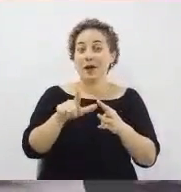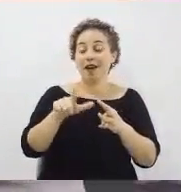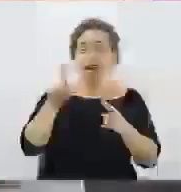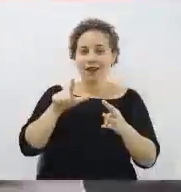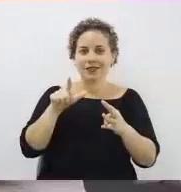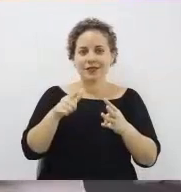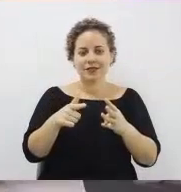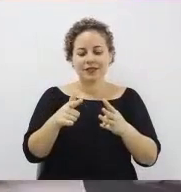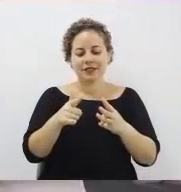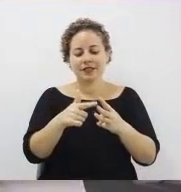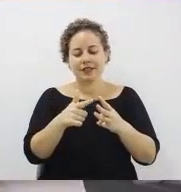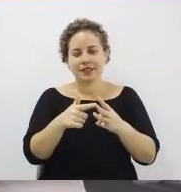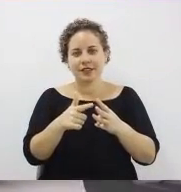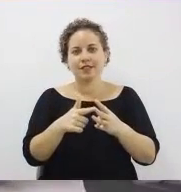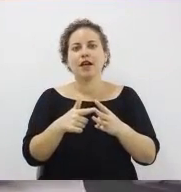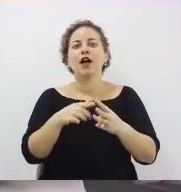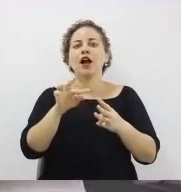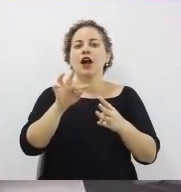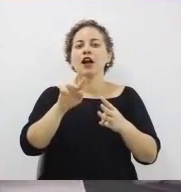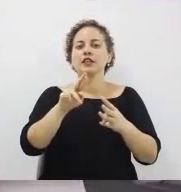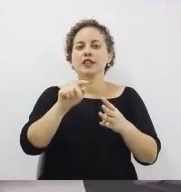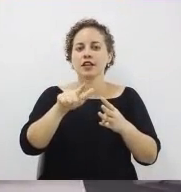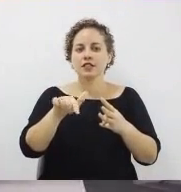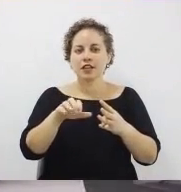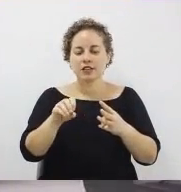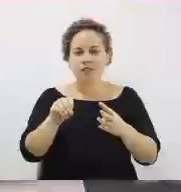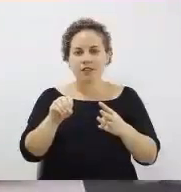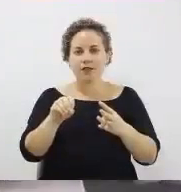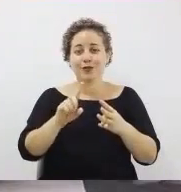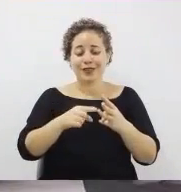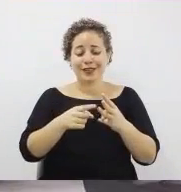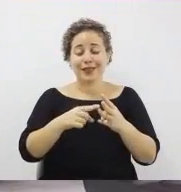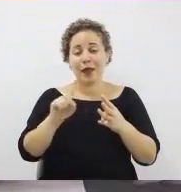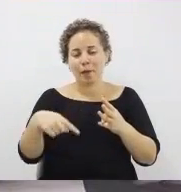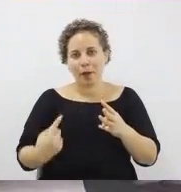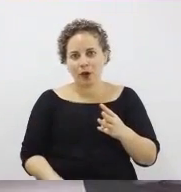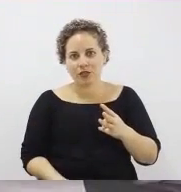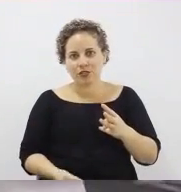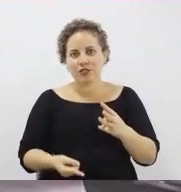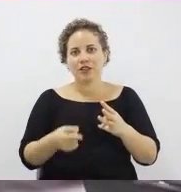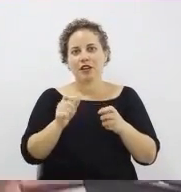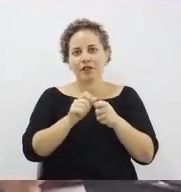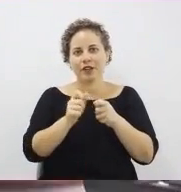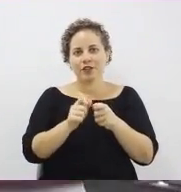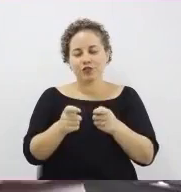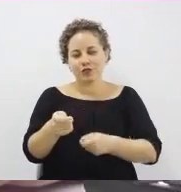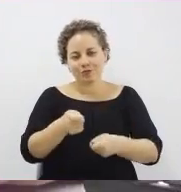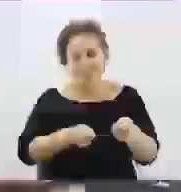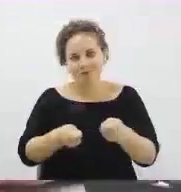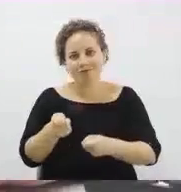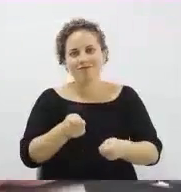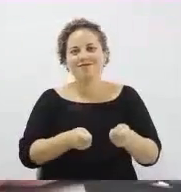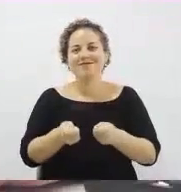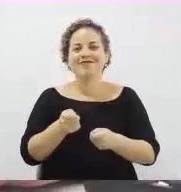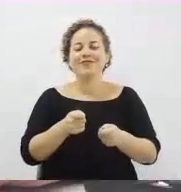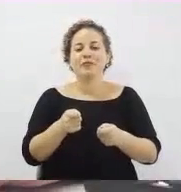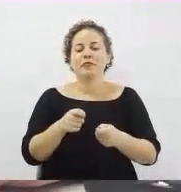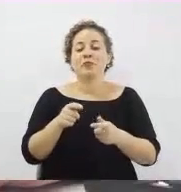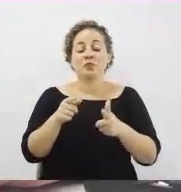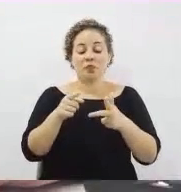pré-transação, os elementos de transação e os elementos de pós-transação. Como o próprio nome já diz, os elementos